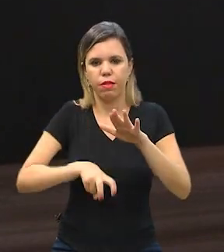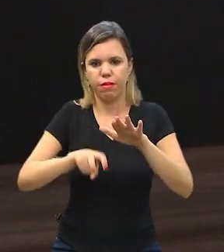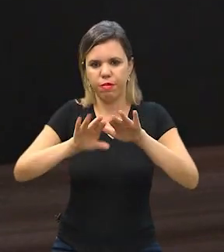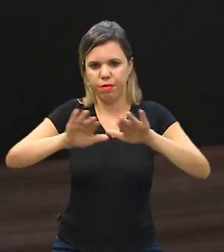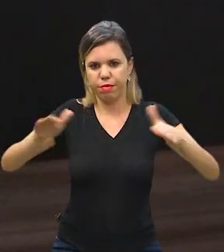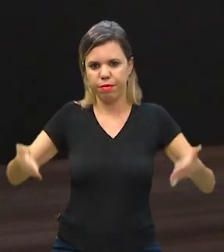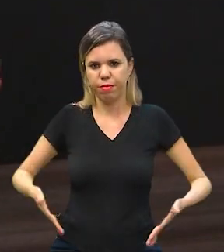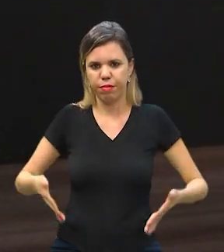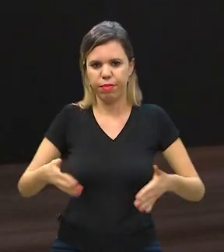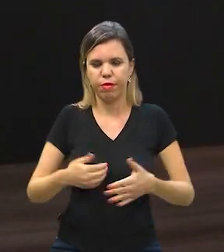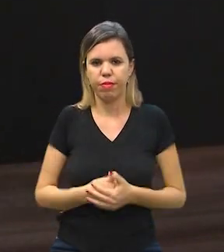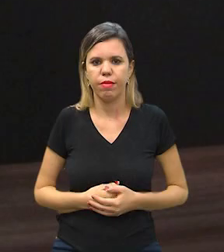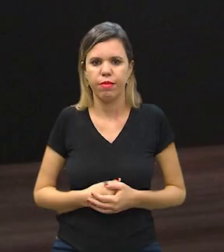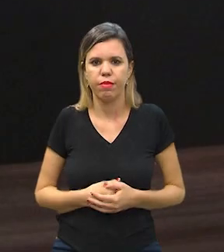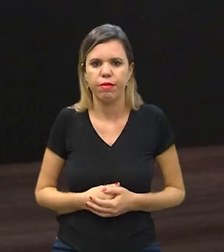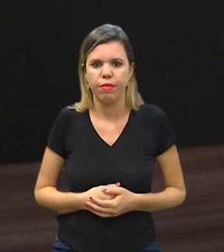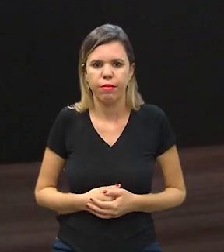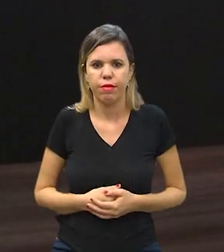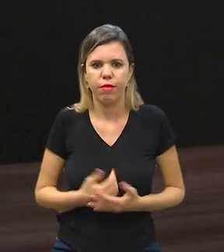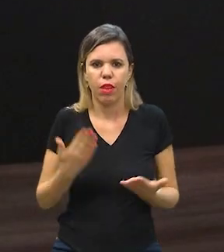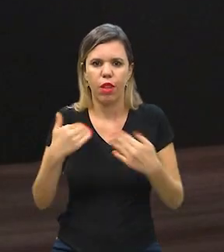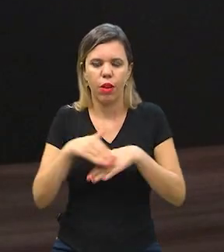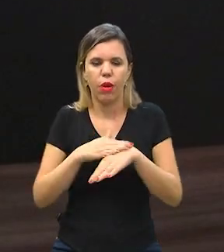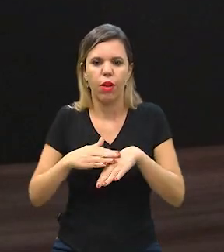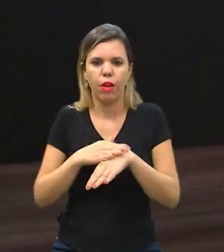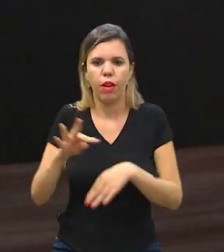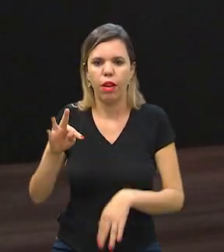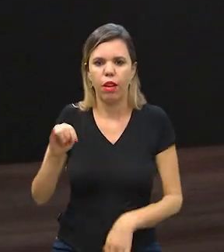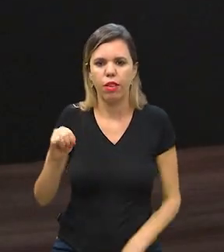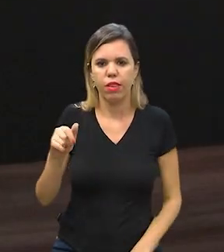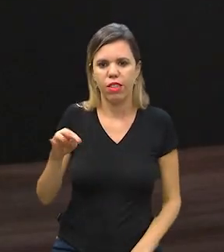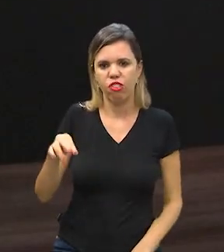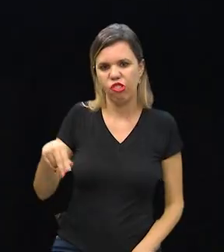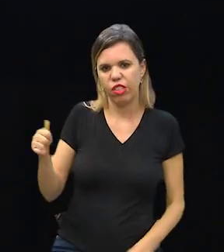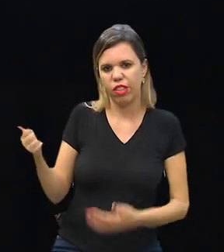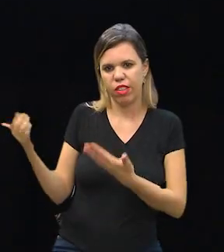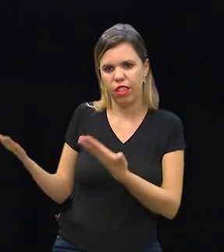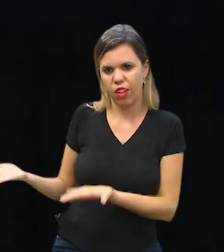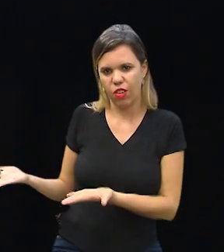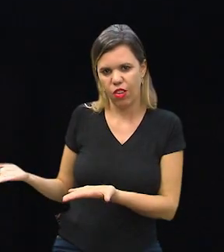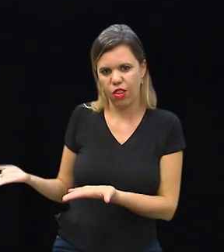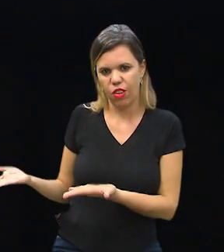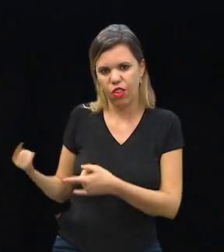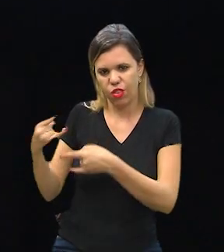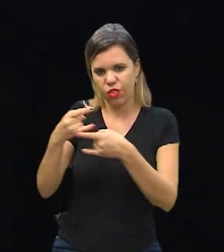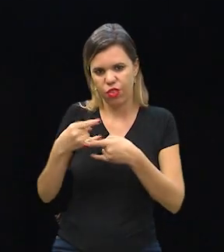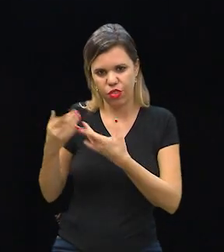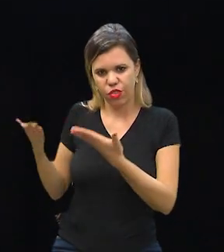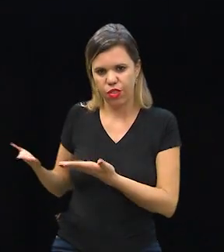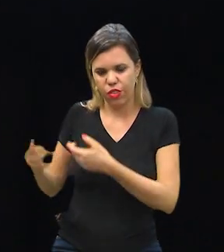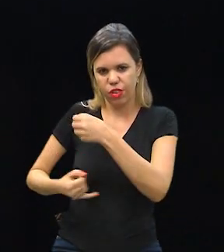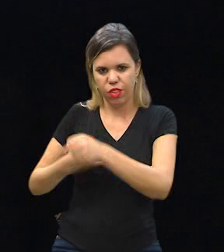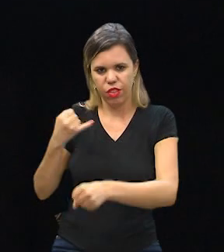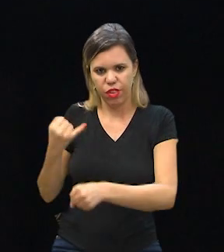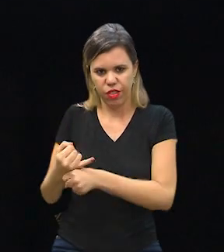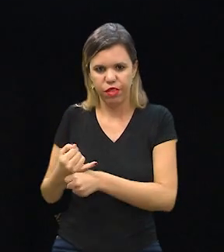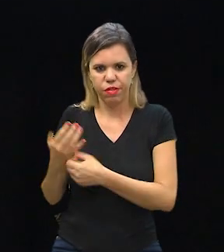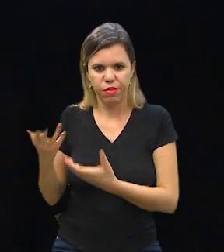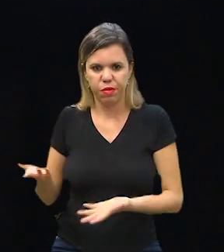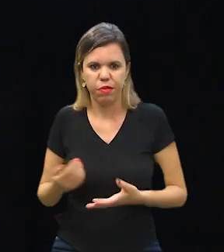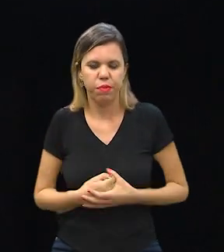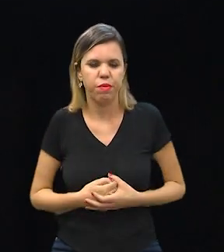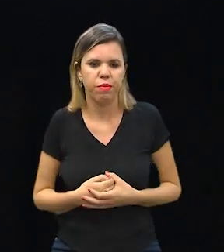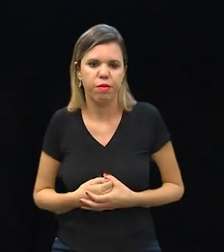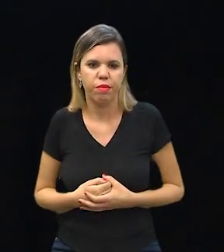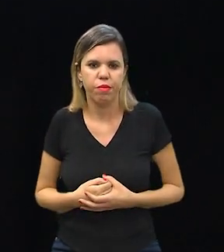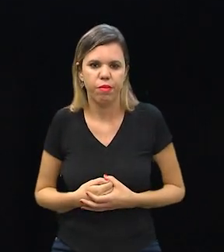é preto. Estou sentada e tenho uma mesa logo à minha frente. Converso com a Tatiane agora através do Zoom, que é